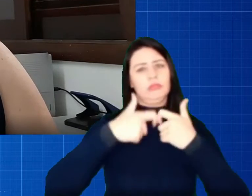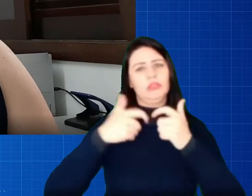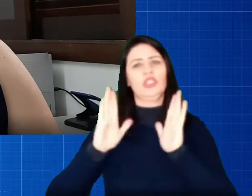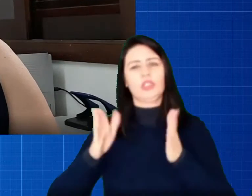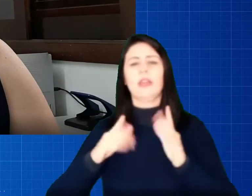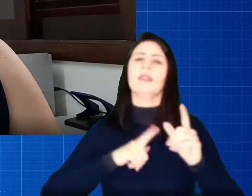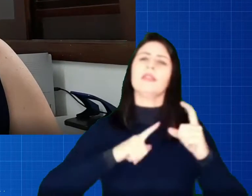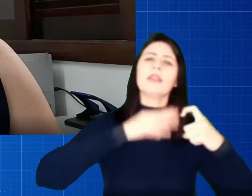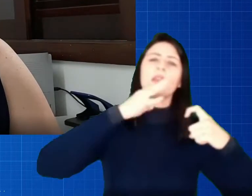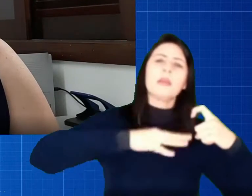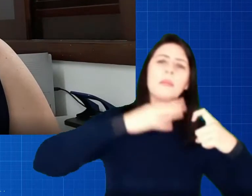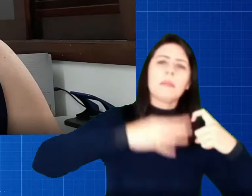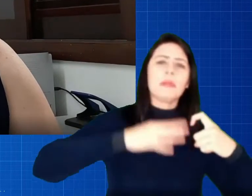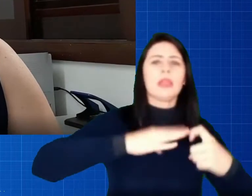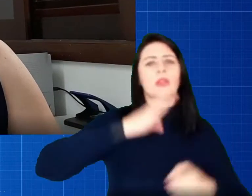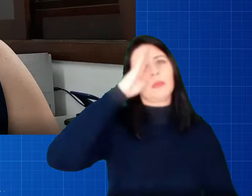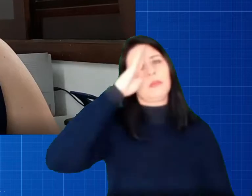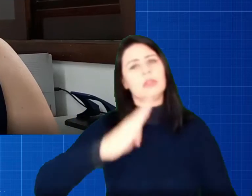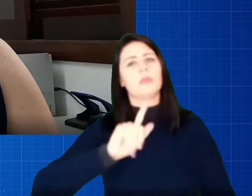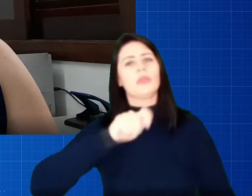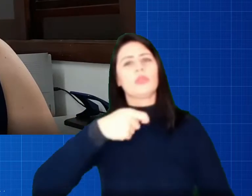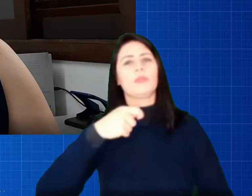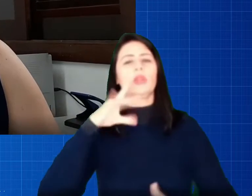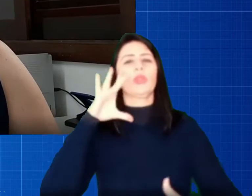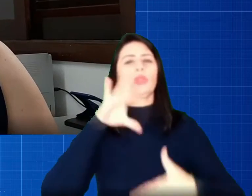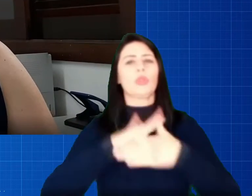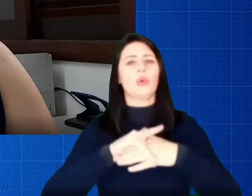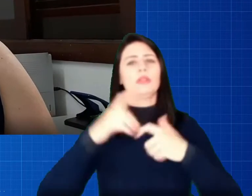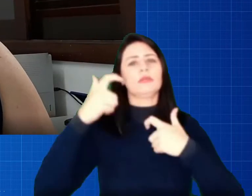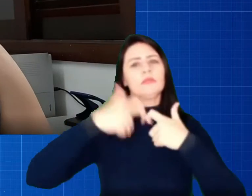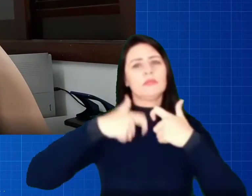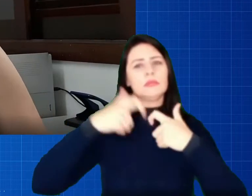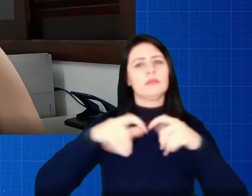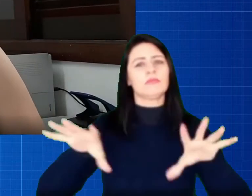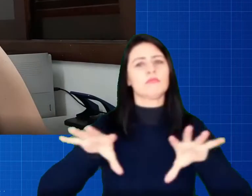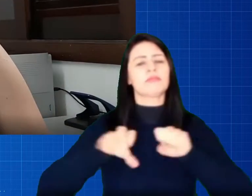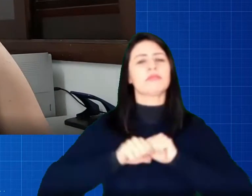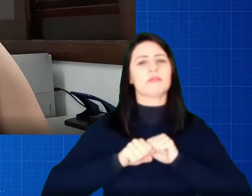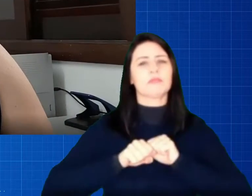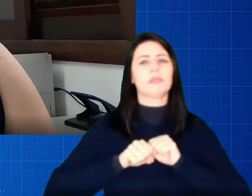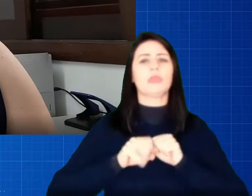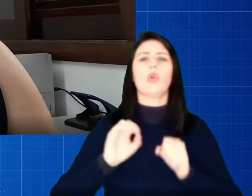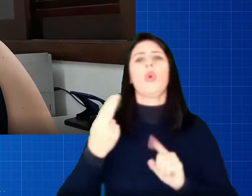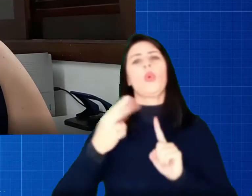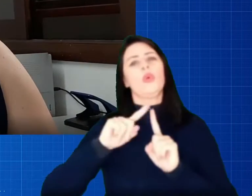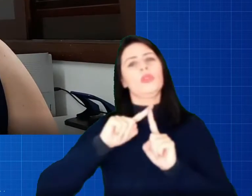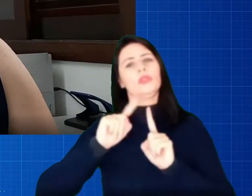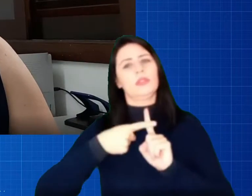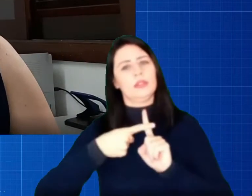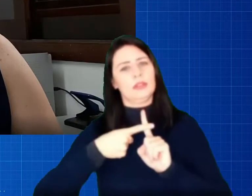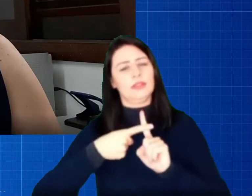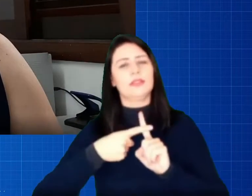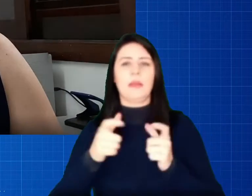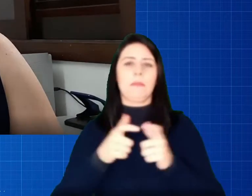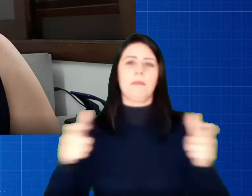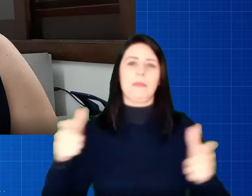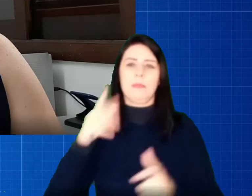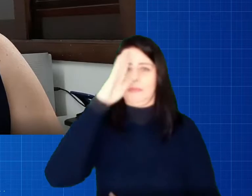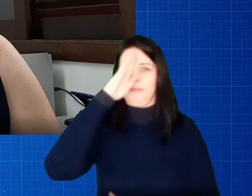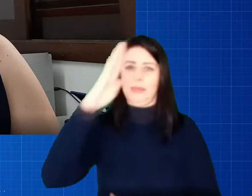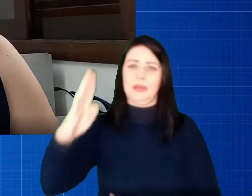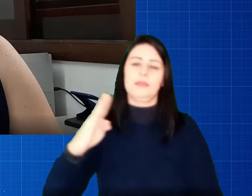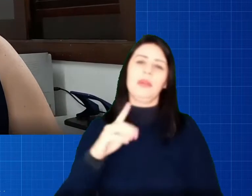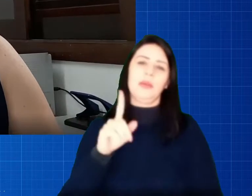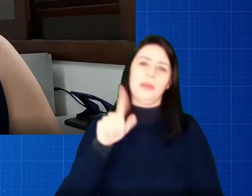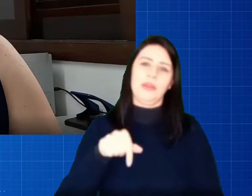sexual mitos em relação principalmente às doenças sexualmente transmissíveis ou mesmo a gestação, que é o medo principal deles.